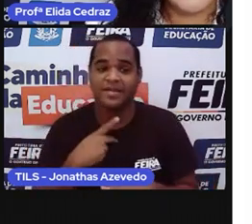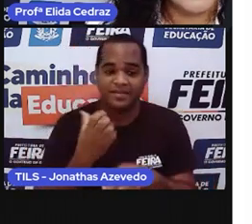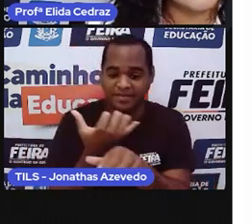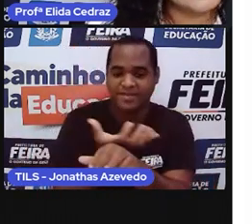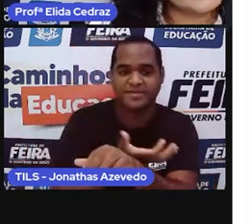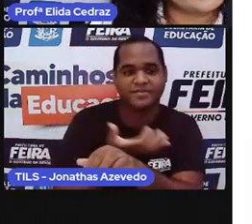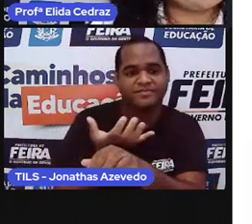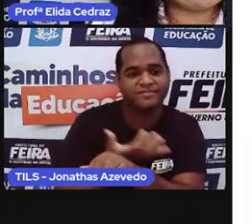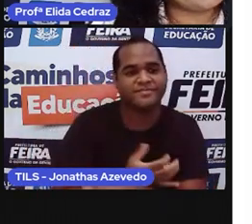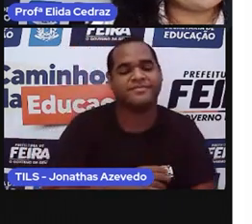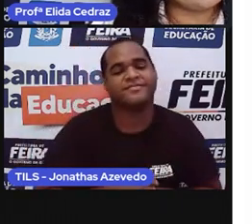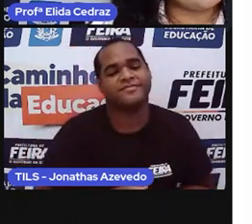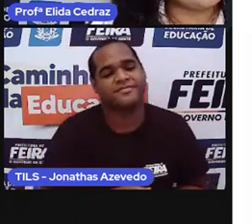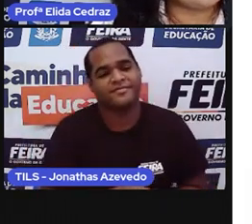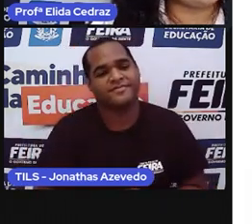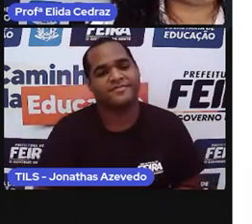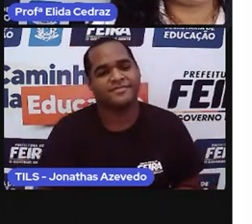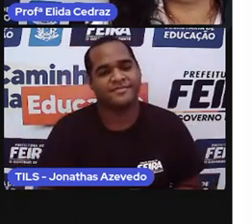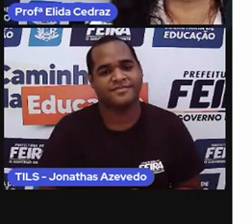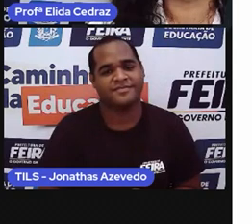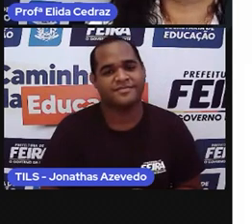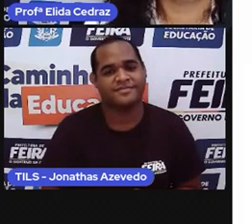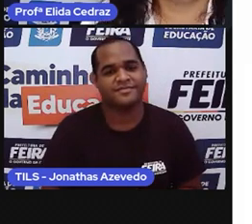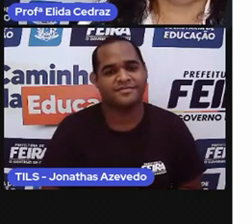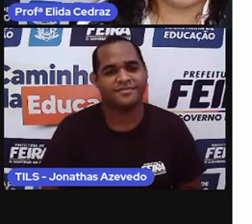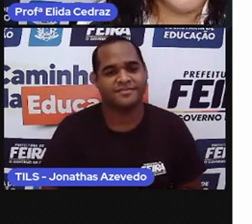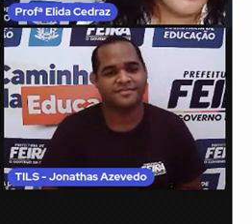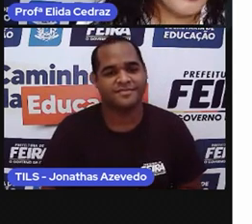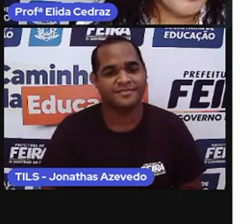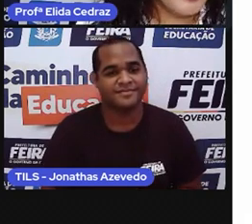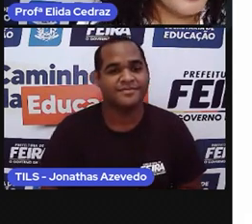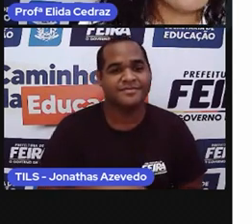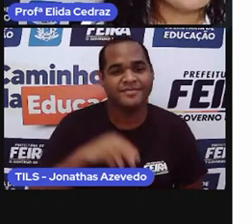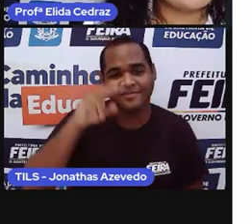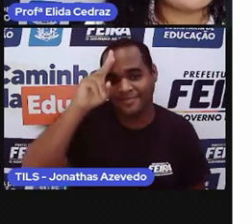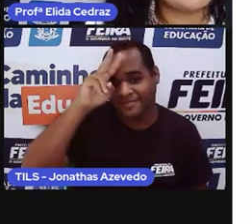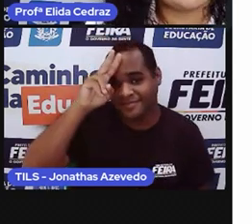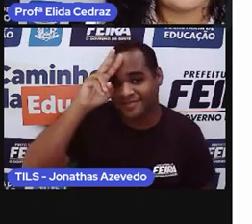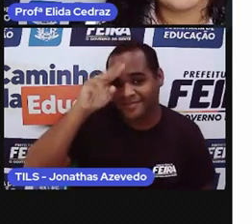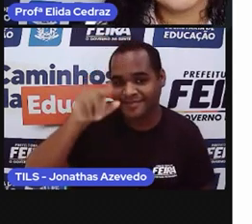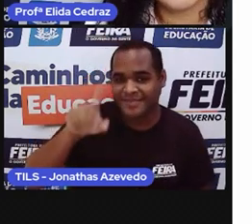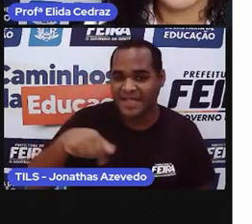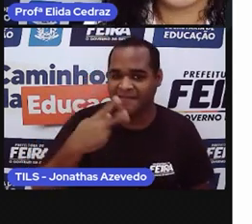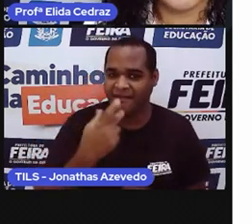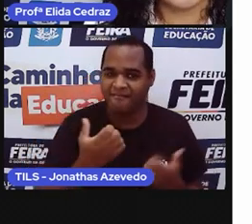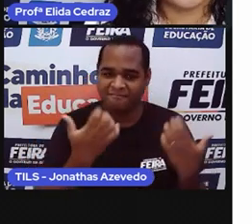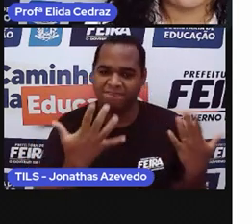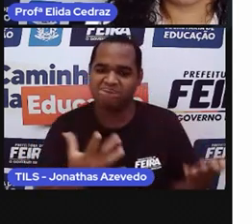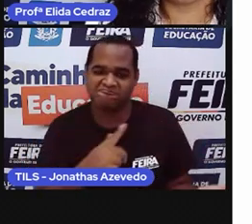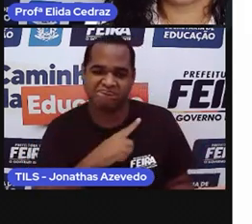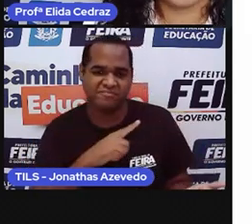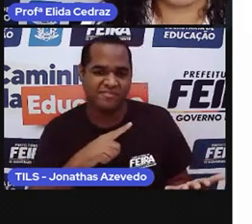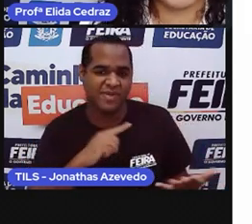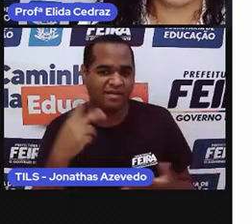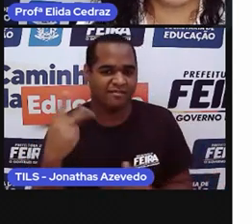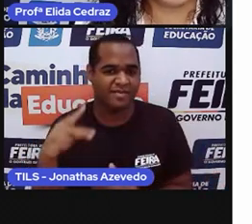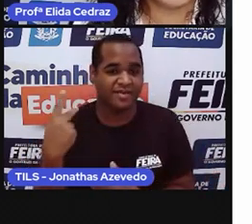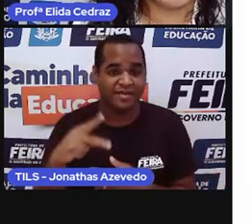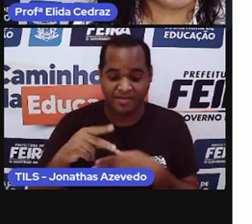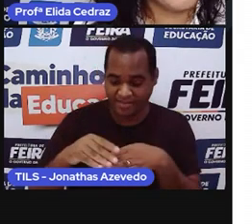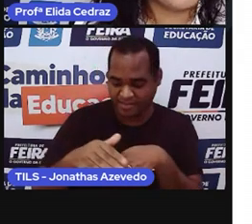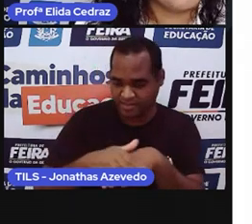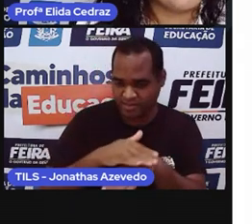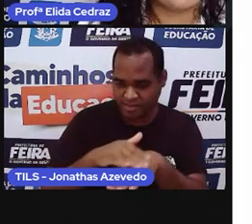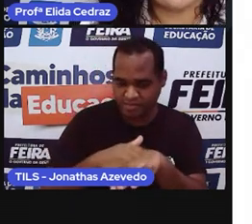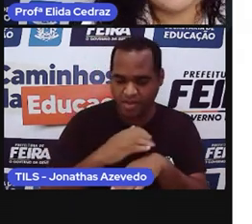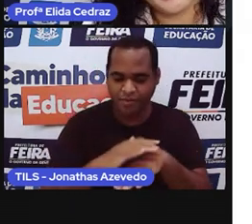Ela tem é de capim. A barata diz que tem um sapato